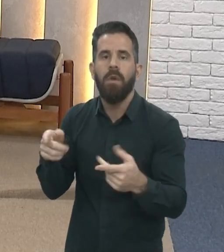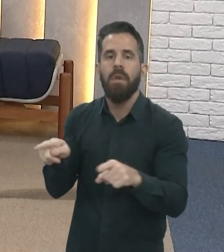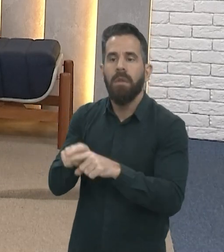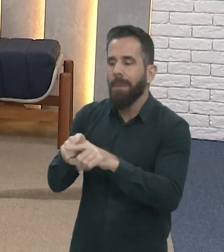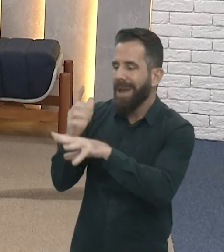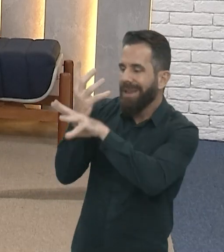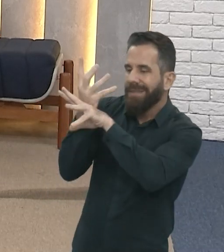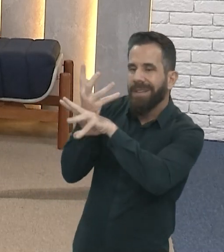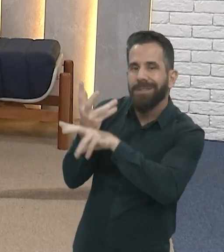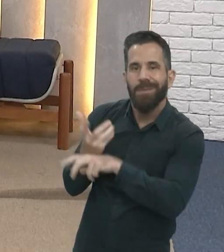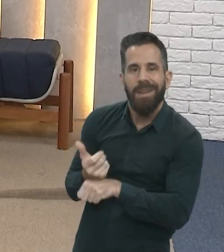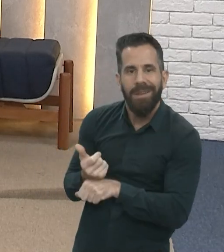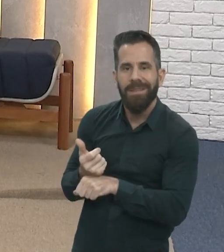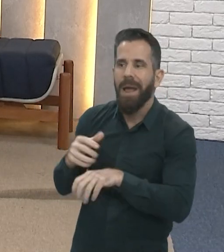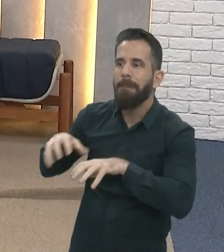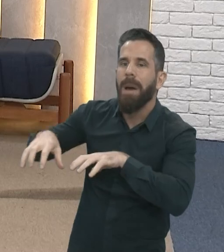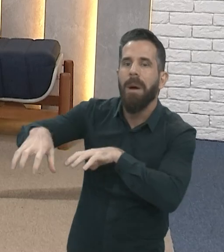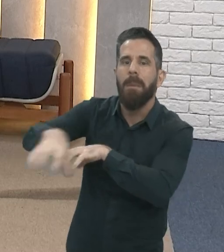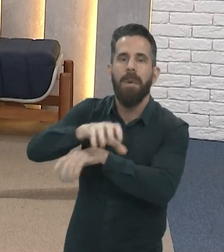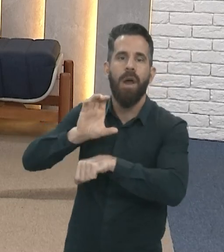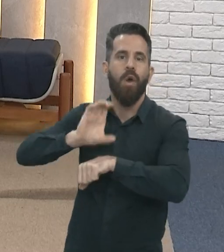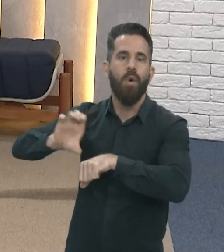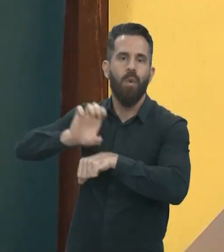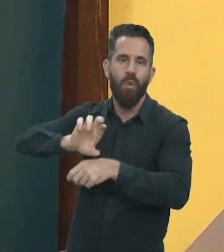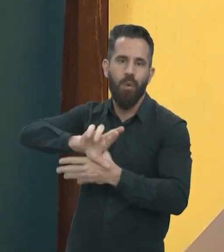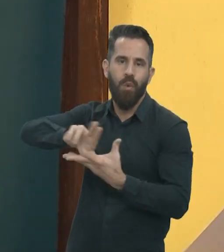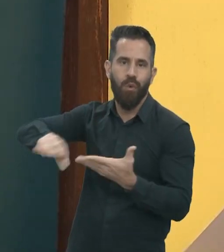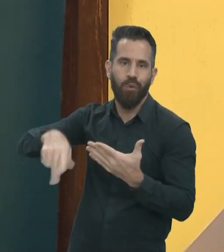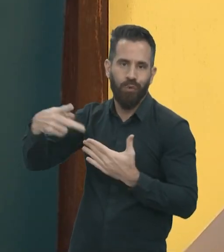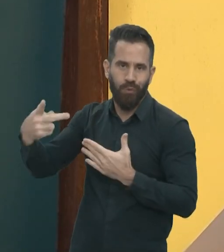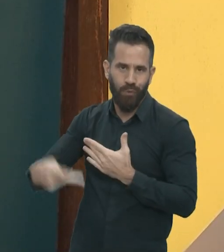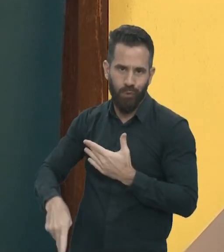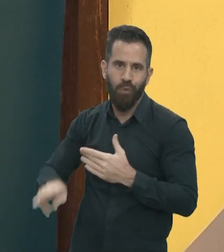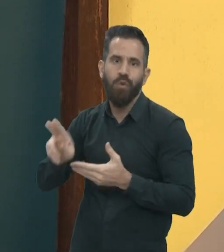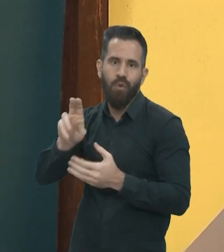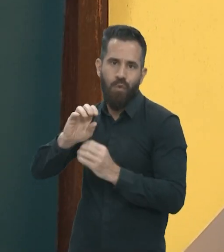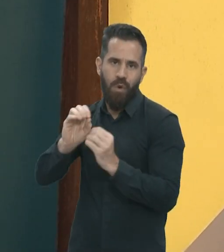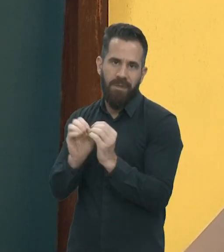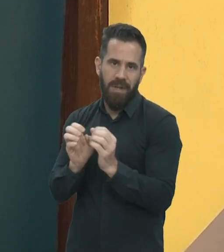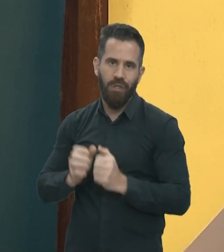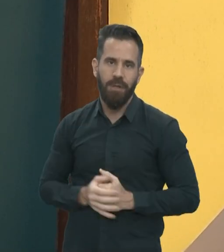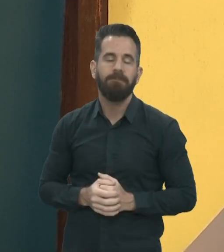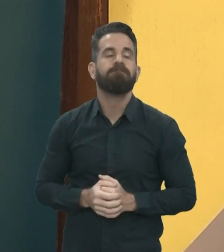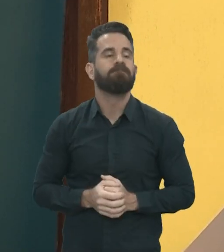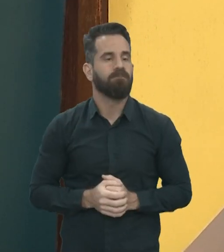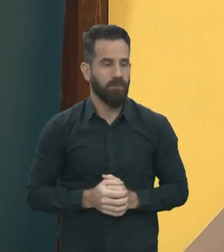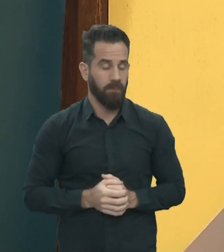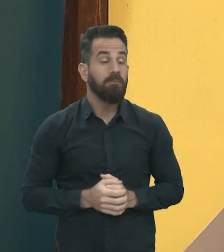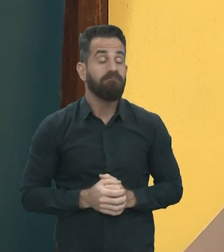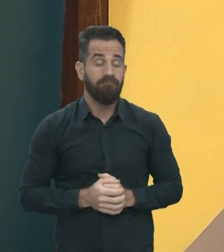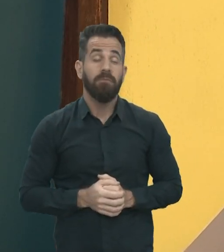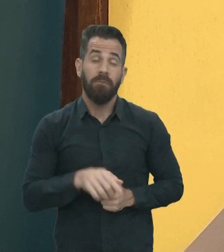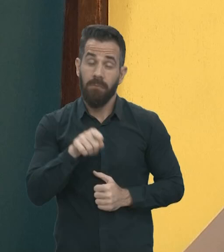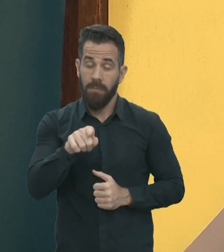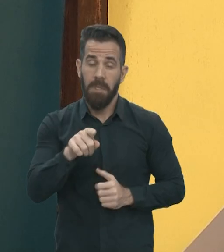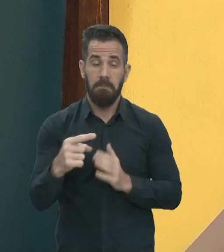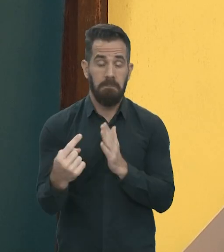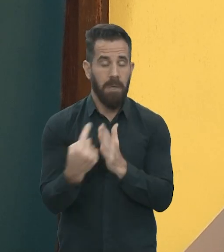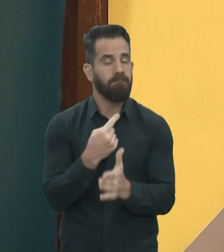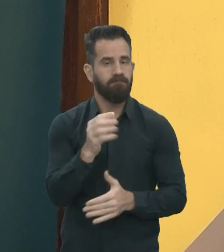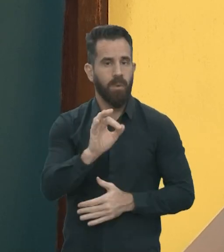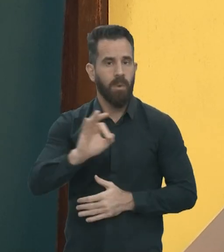universidade? Muito obrigada. Essa pergunta ela dialoga muito com o que a gente já estava falando, na pergunta anterior. Nós